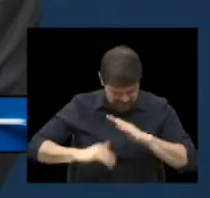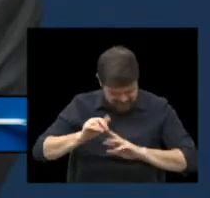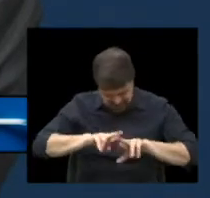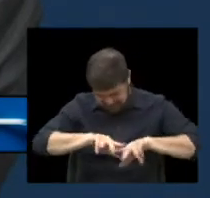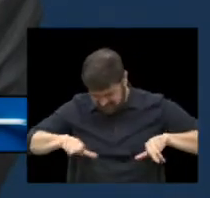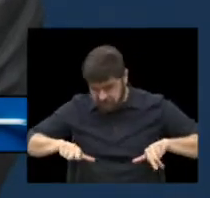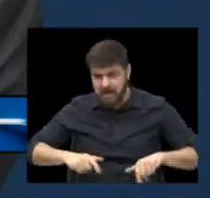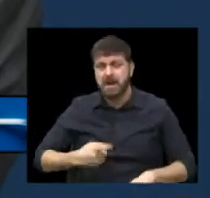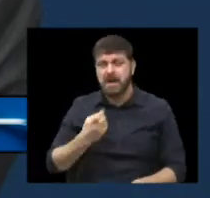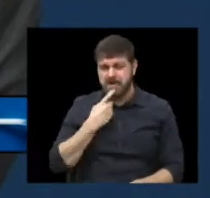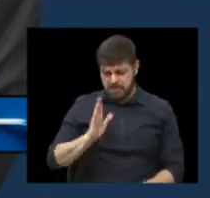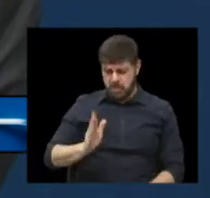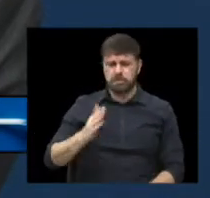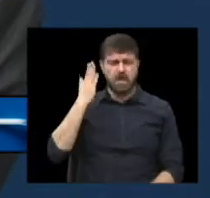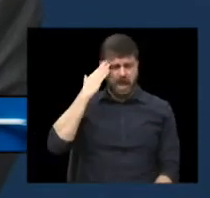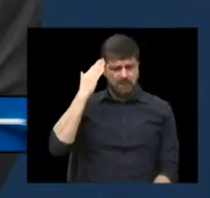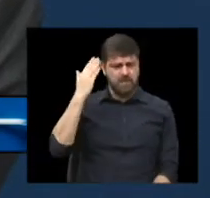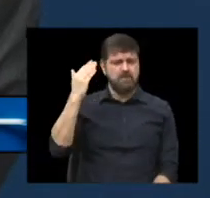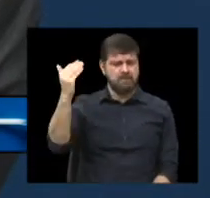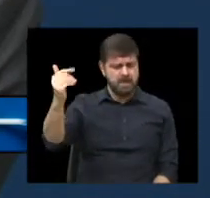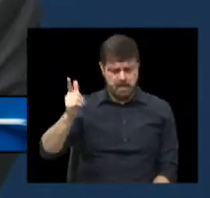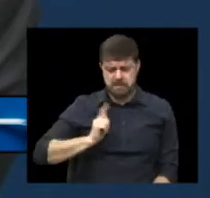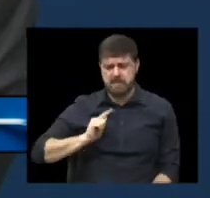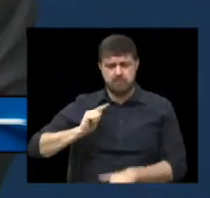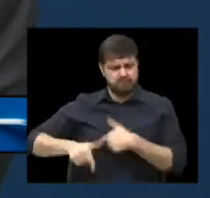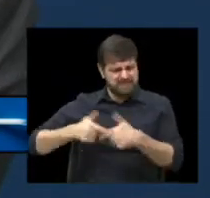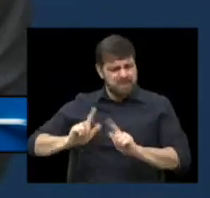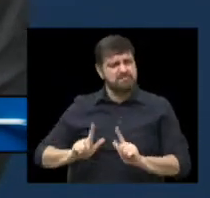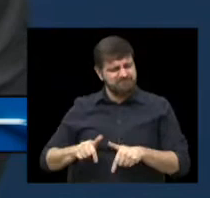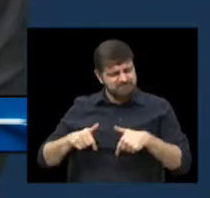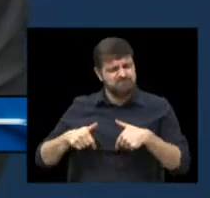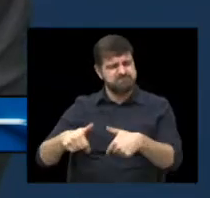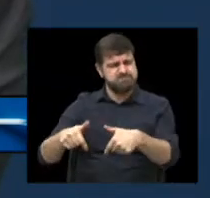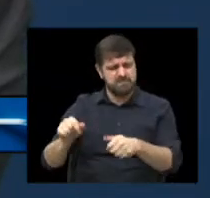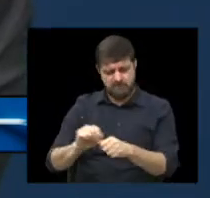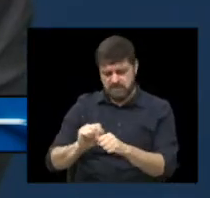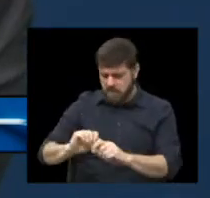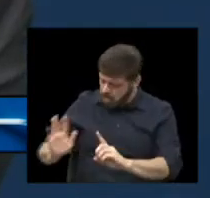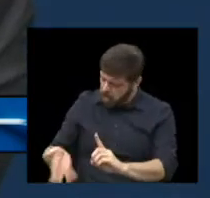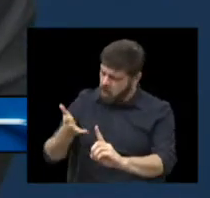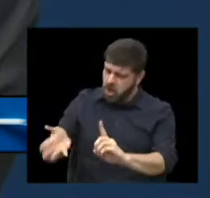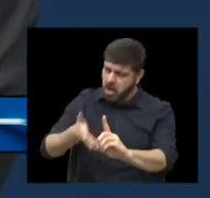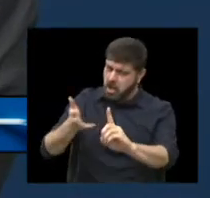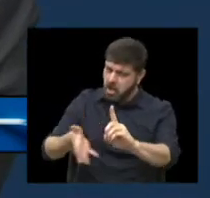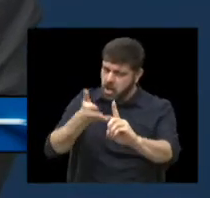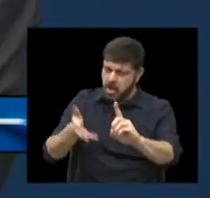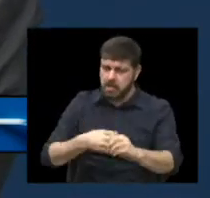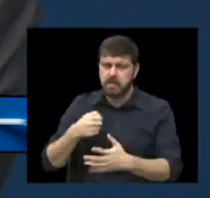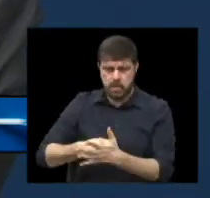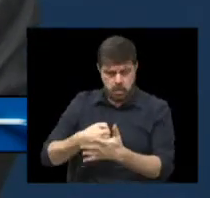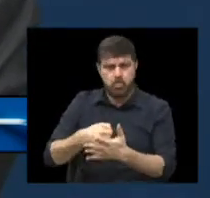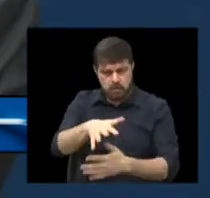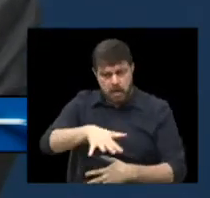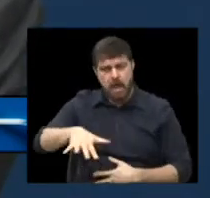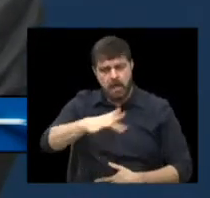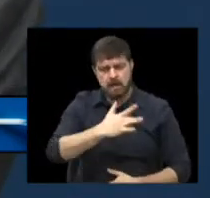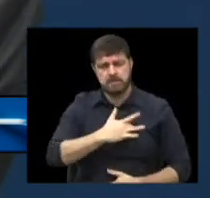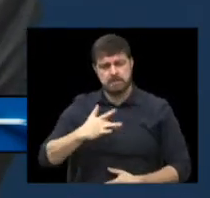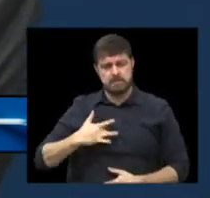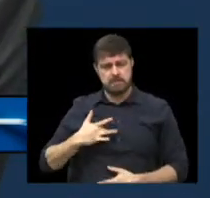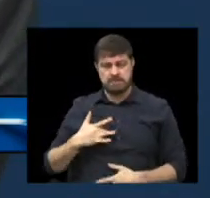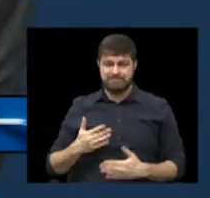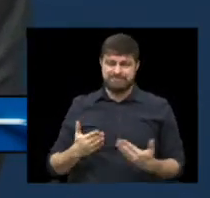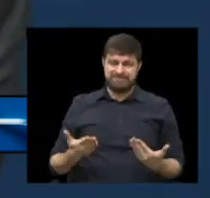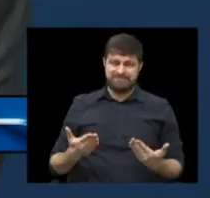Campinas é uma cidade que tem uma rede vigorosa, com muita capacidade de promover bem-estar e de defender a saúde das pessoas,